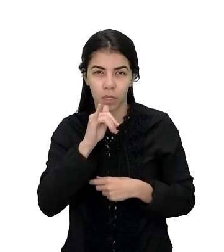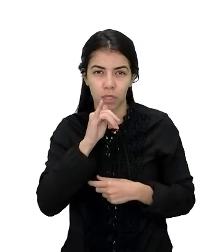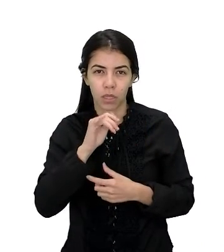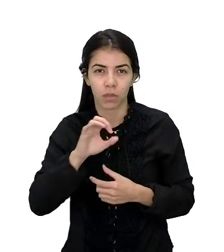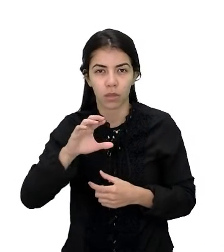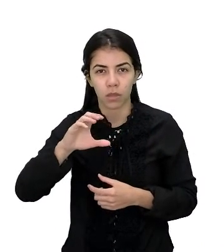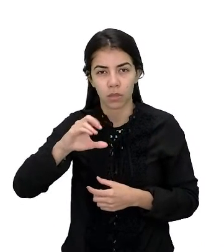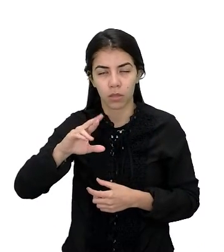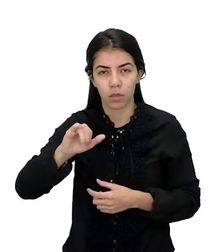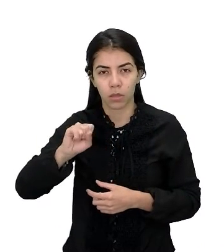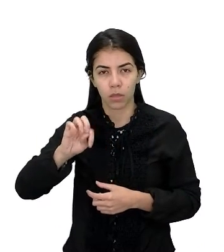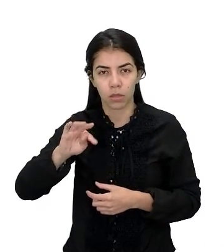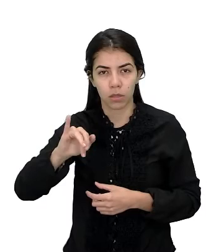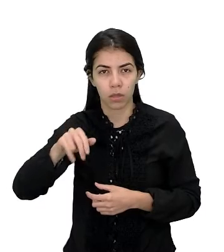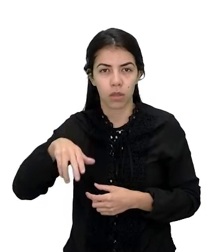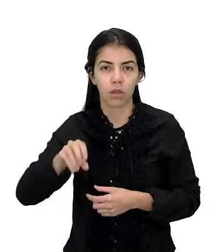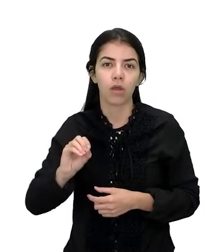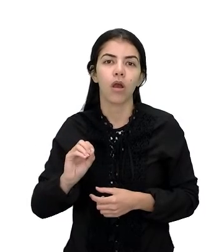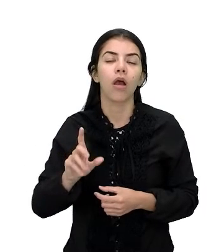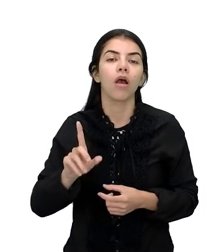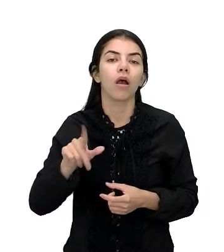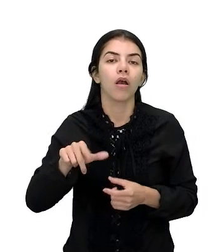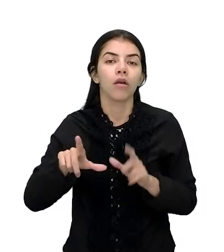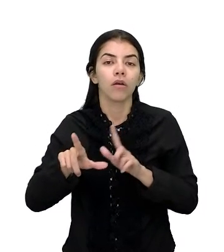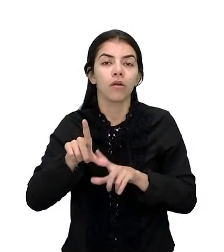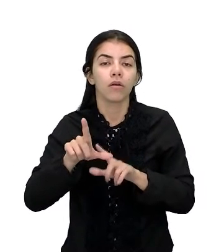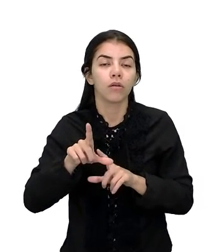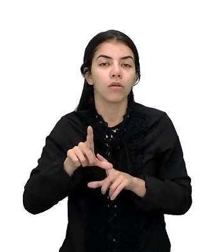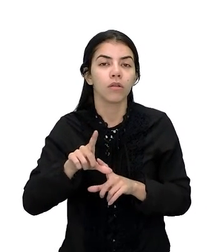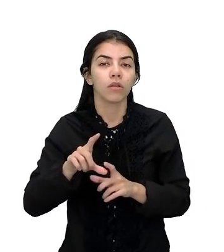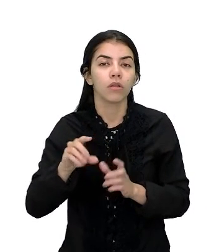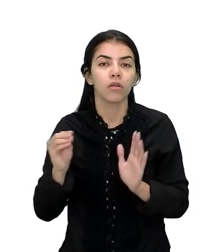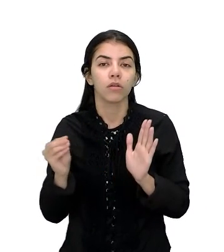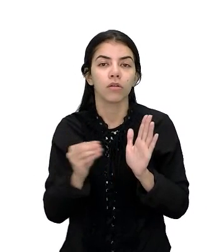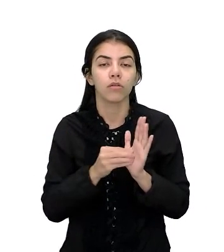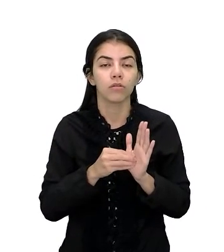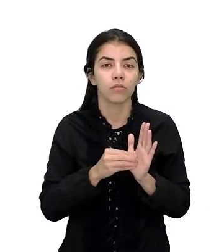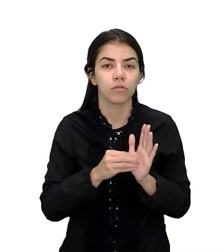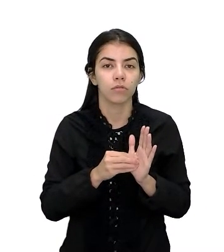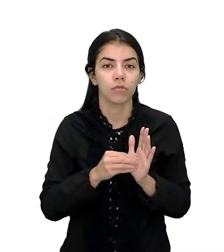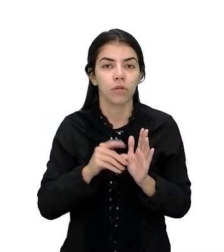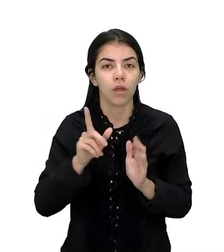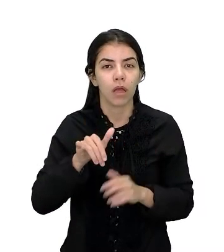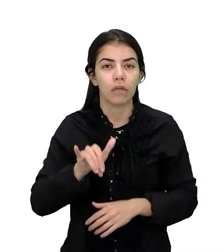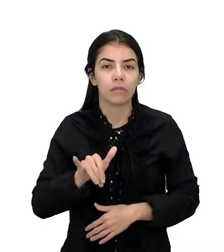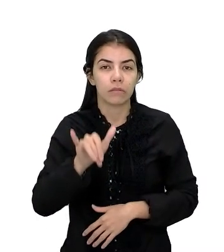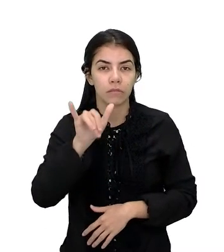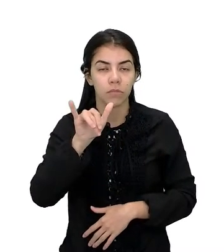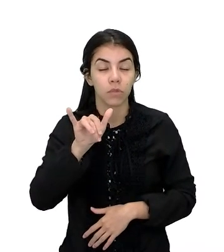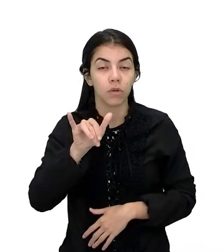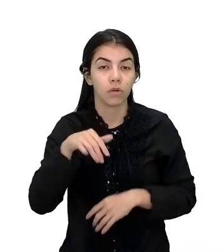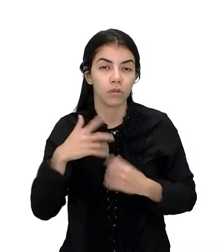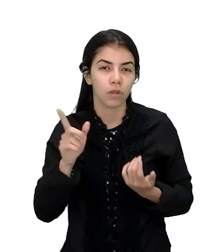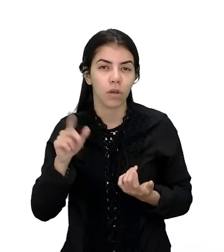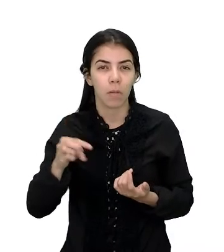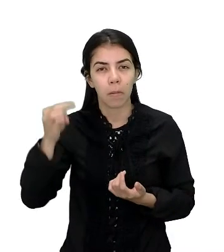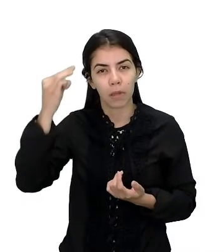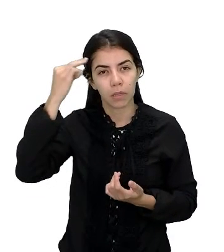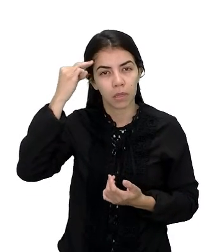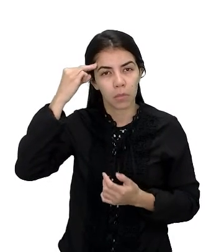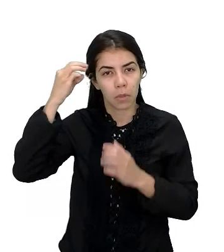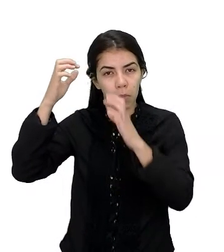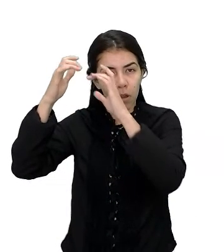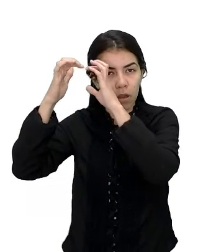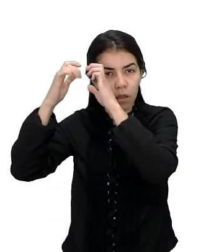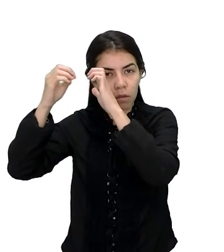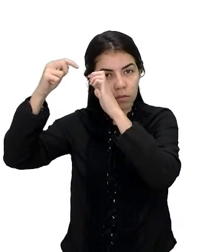qual que é a idade de Cristiano? Eu posso adotar qualquer letra. Neste caso, nós vamos chamar ela de Y. Então, já que eu tenho da minha memória de trabalho, quando